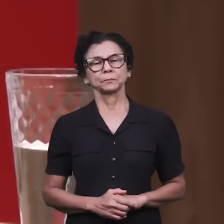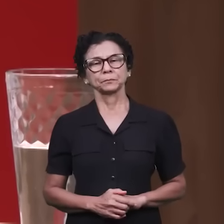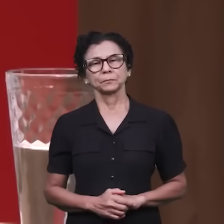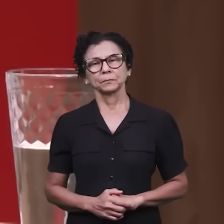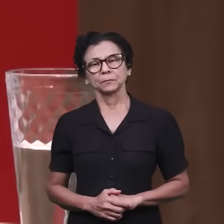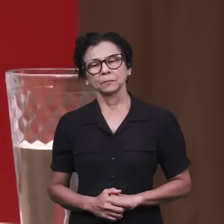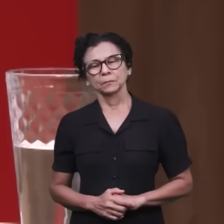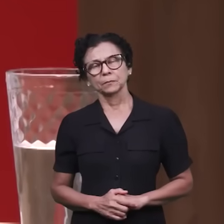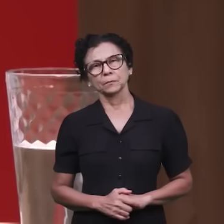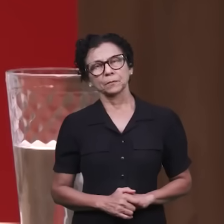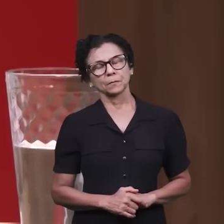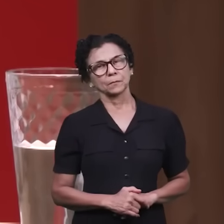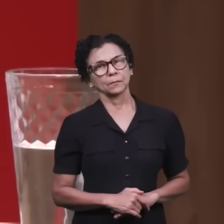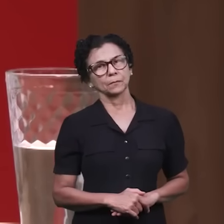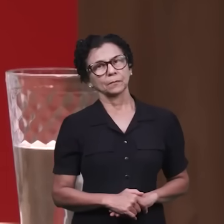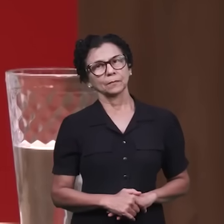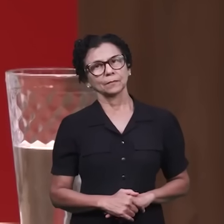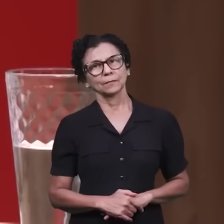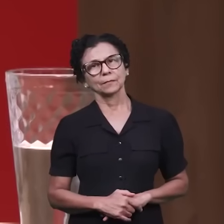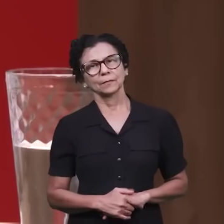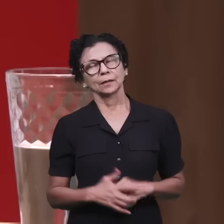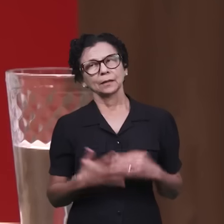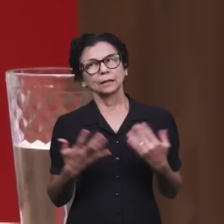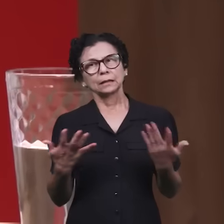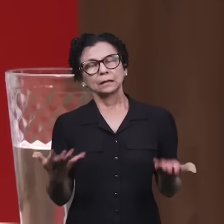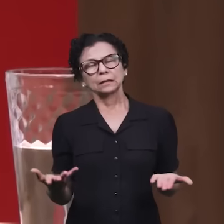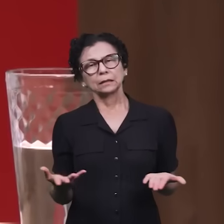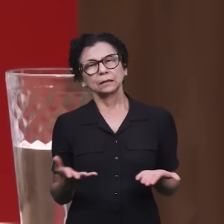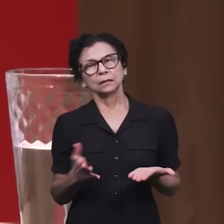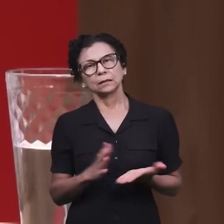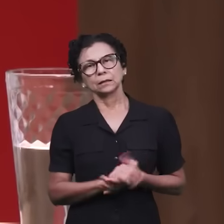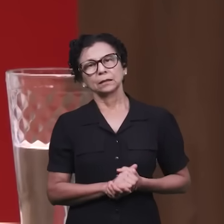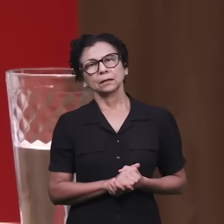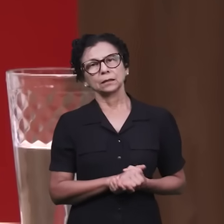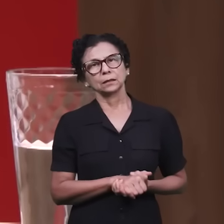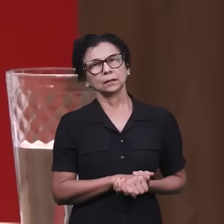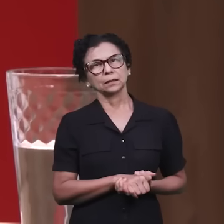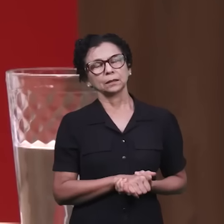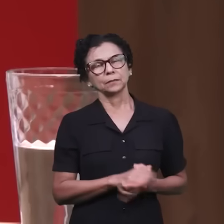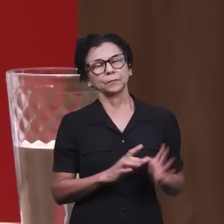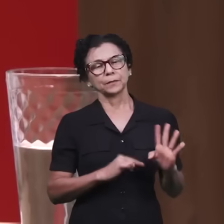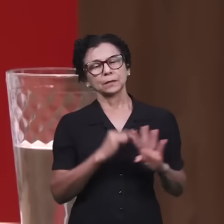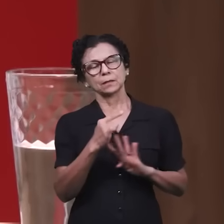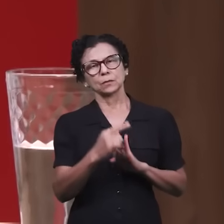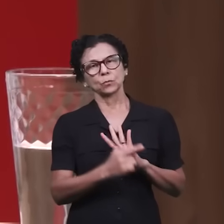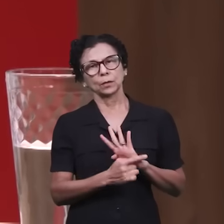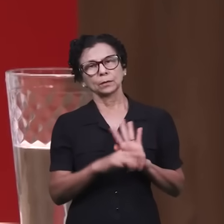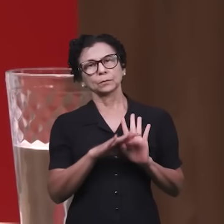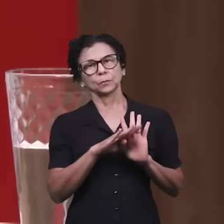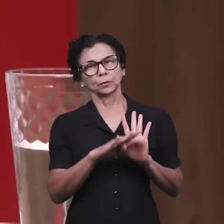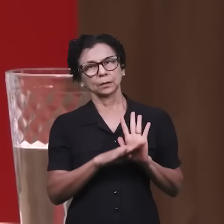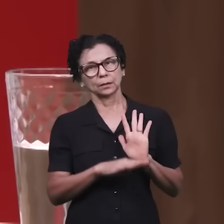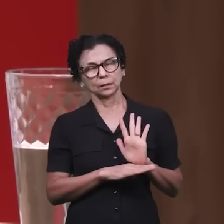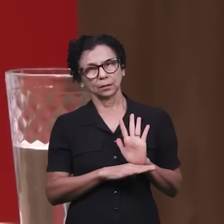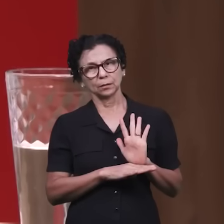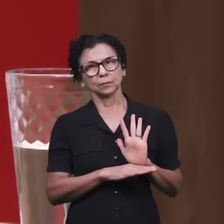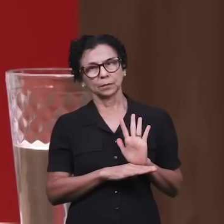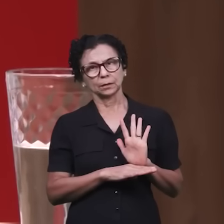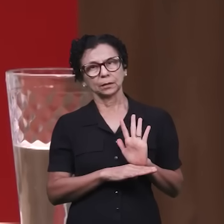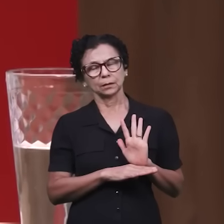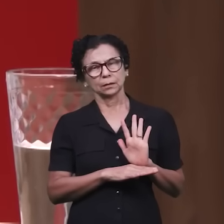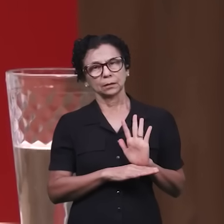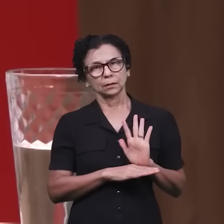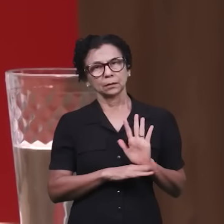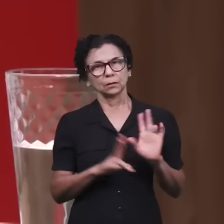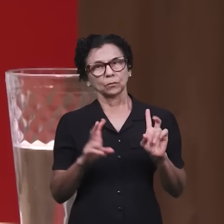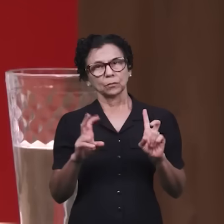que nos assistem, o que nós pretendíamos, né, nesses 4 programas que nós fizemos